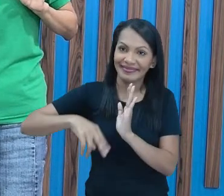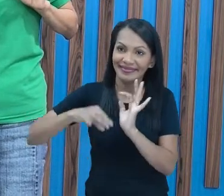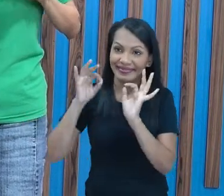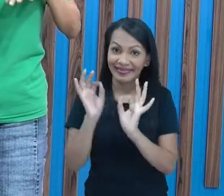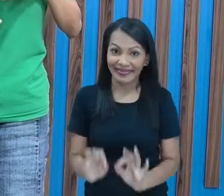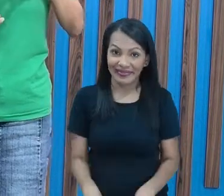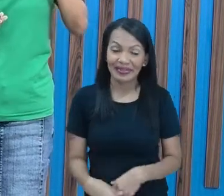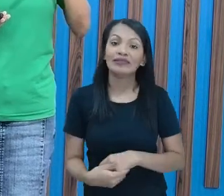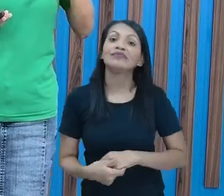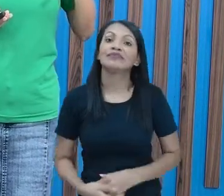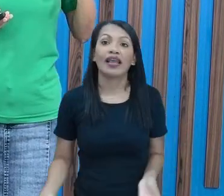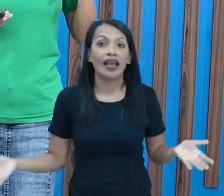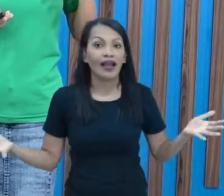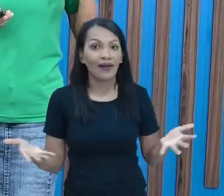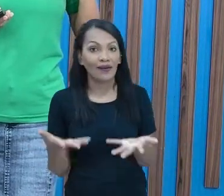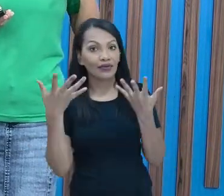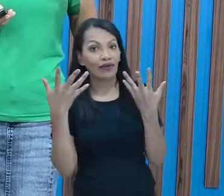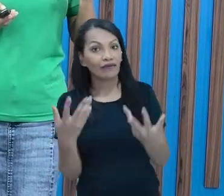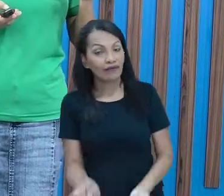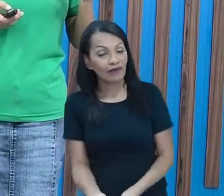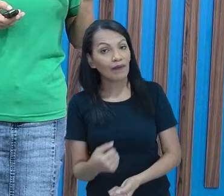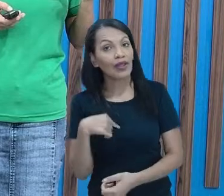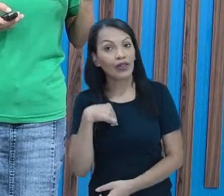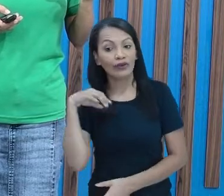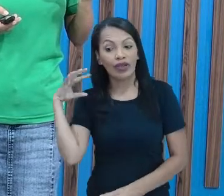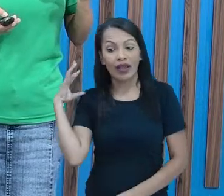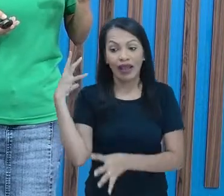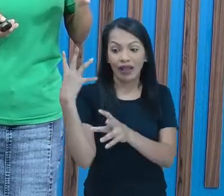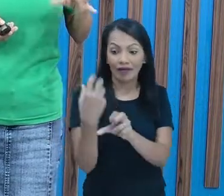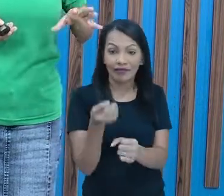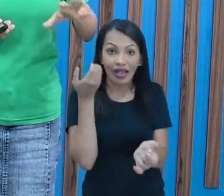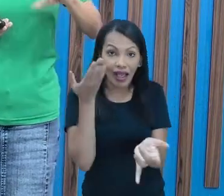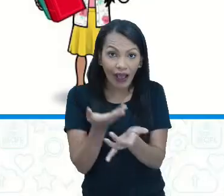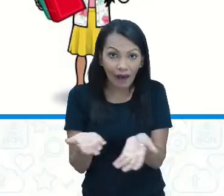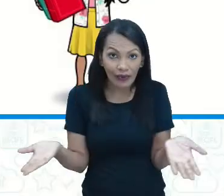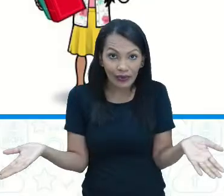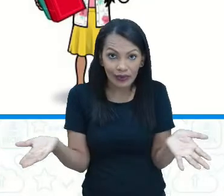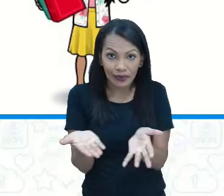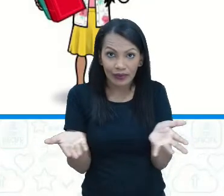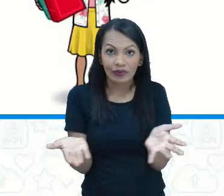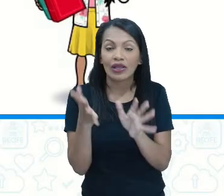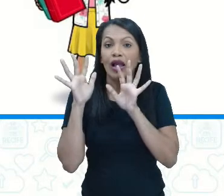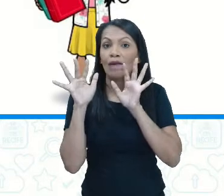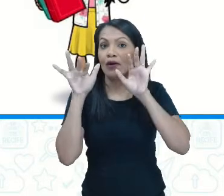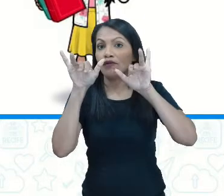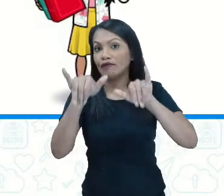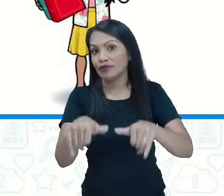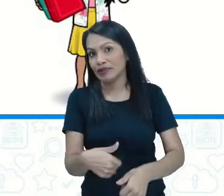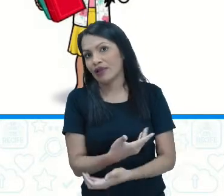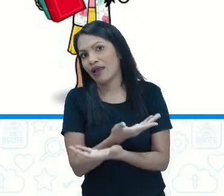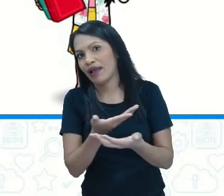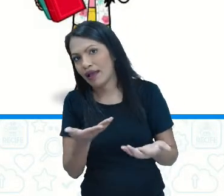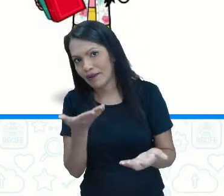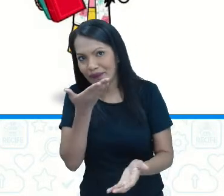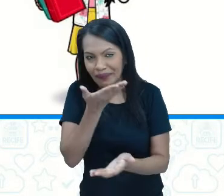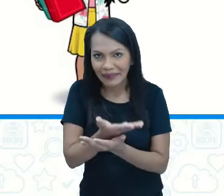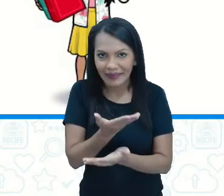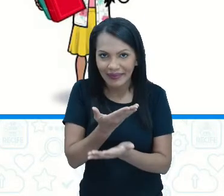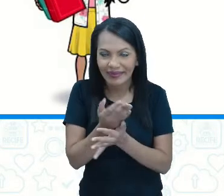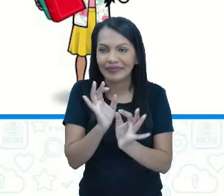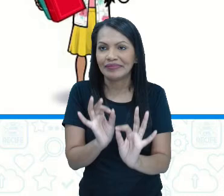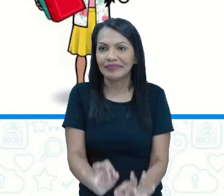leitura. Agora, a gente vai para a nossa revisão da aula de hoje, para finalizar a nossa aula.